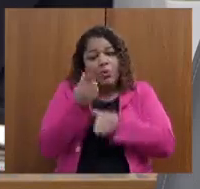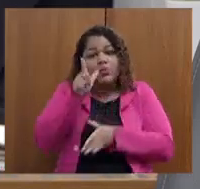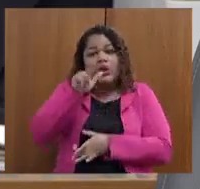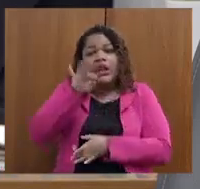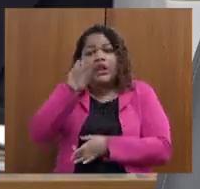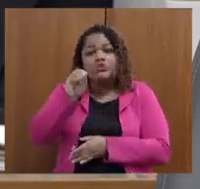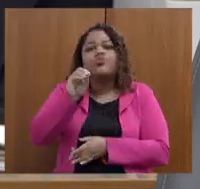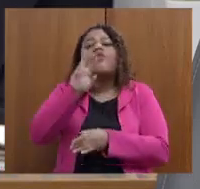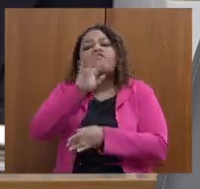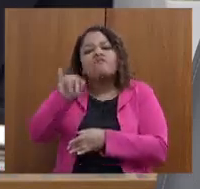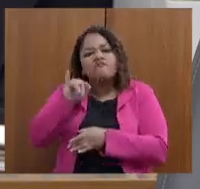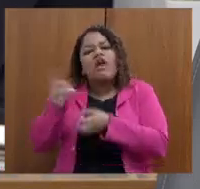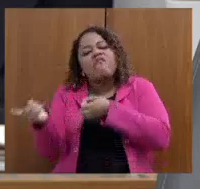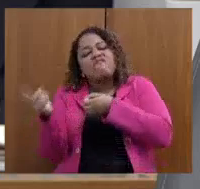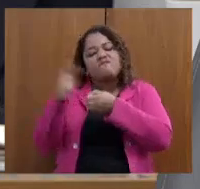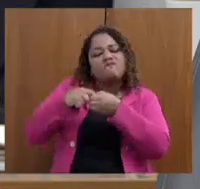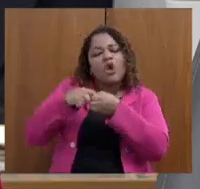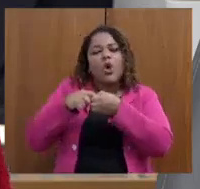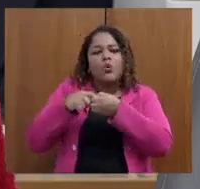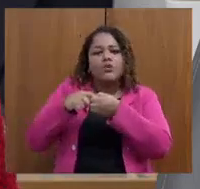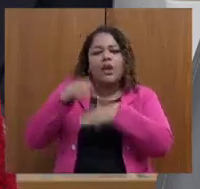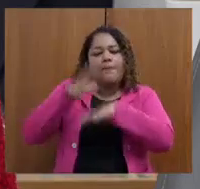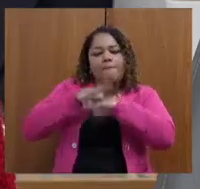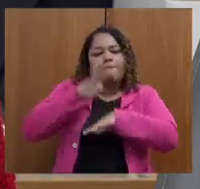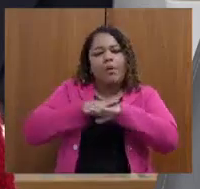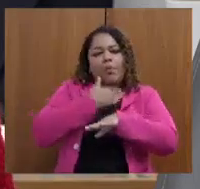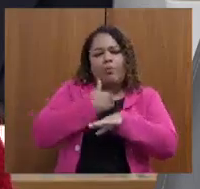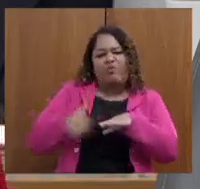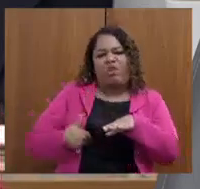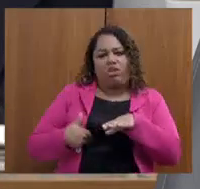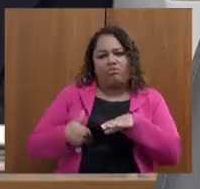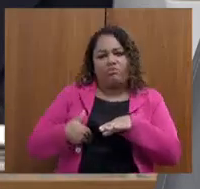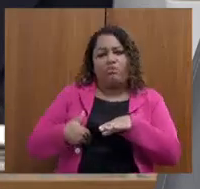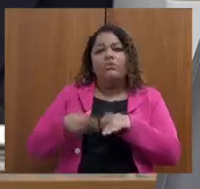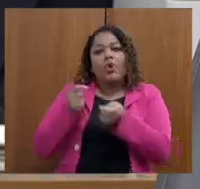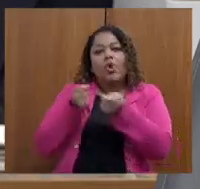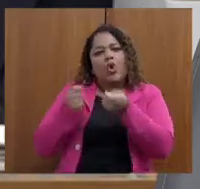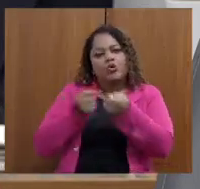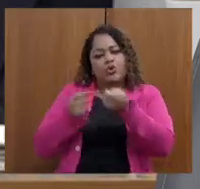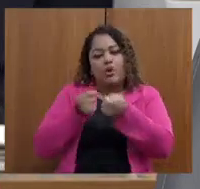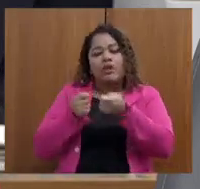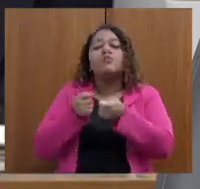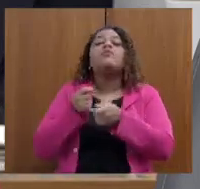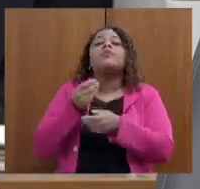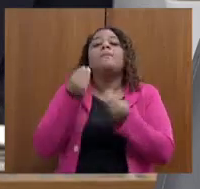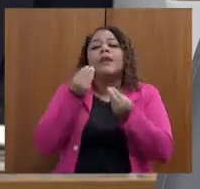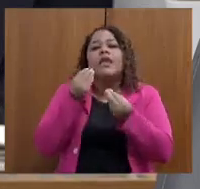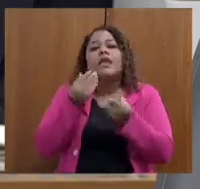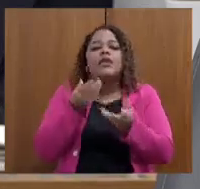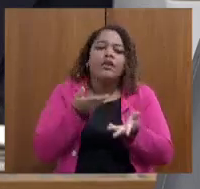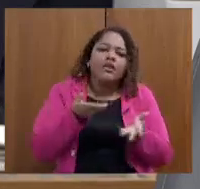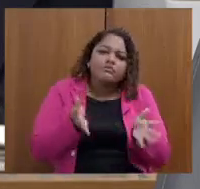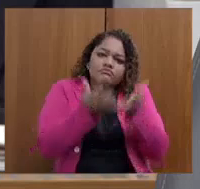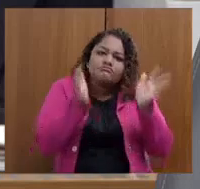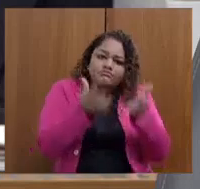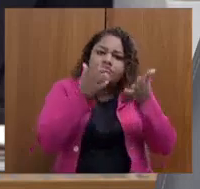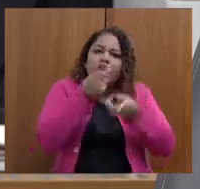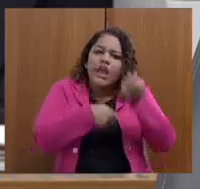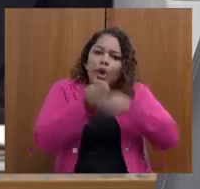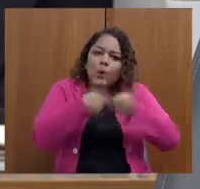com qual motivo impulsionar a economia no país e proteger o meio ambiente e aí colocando